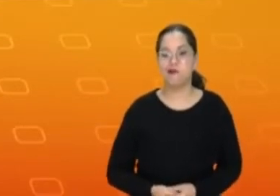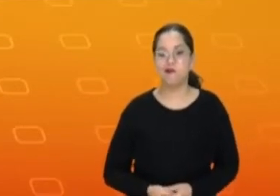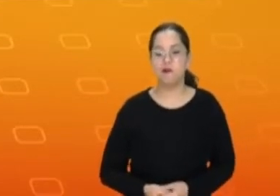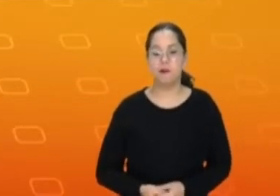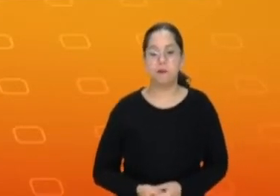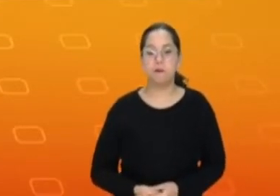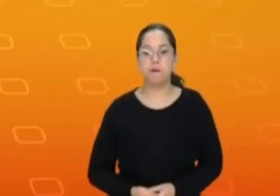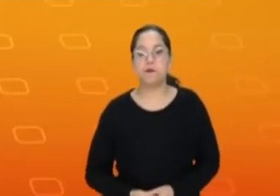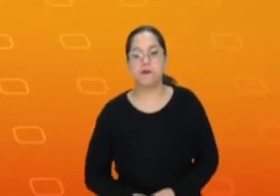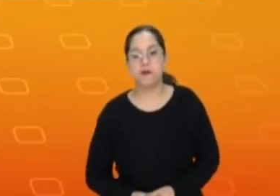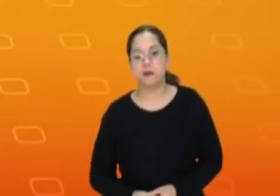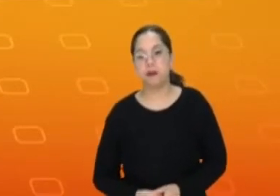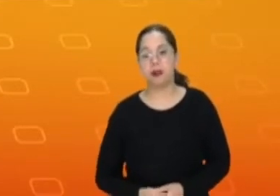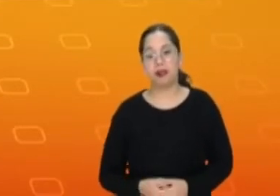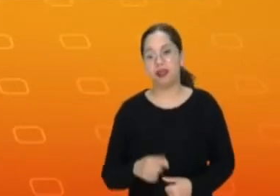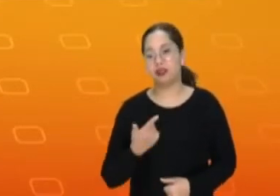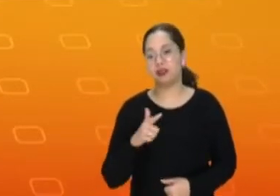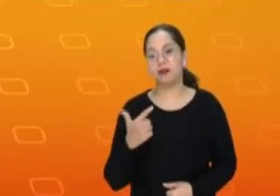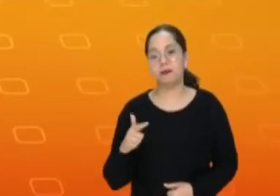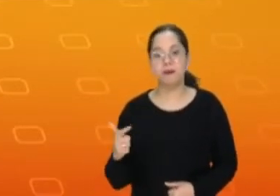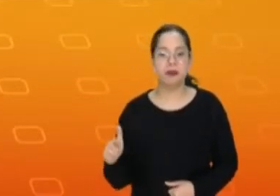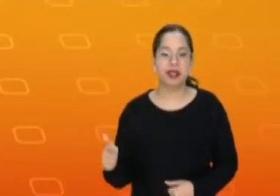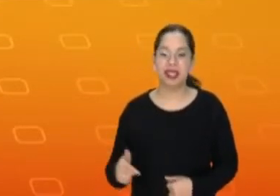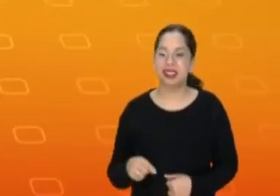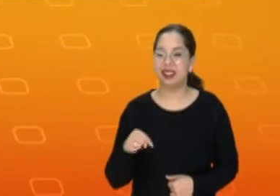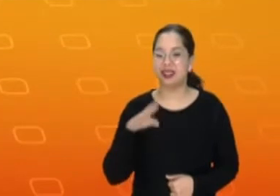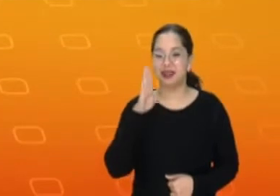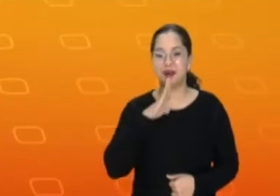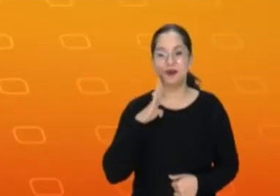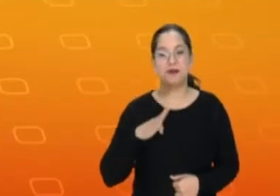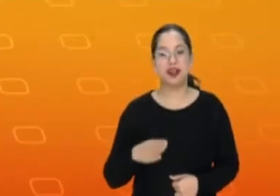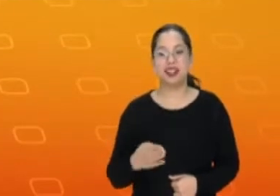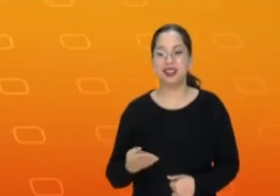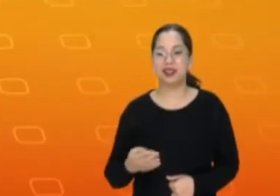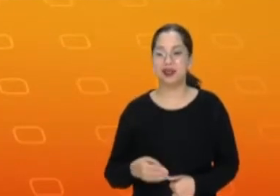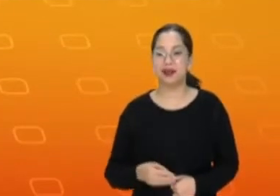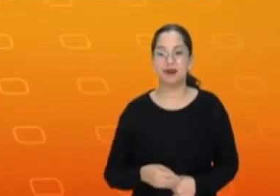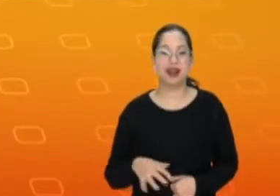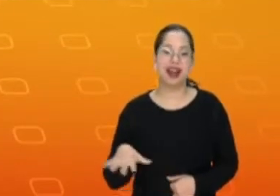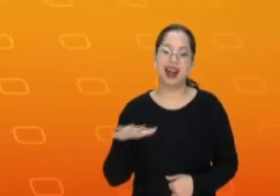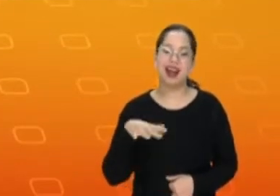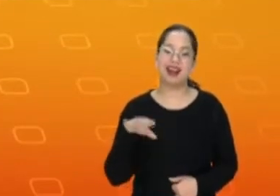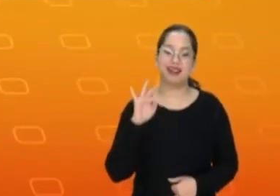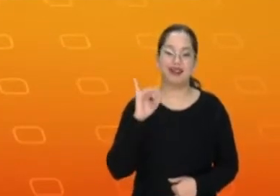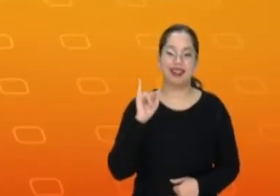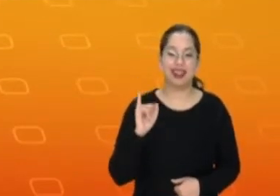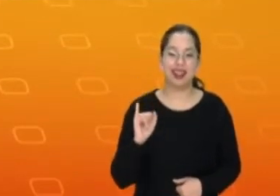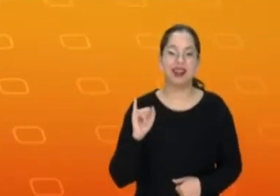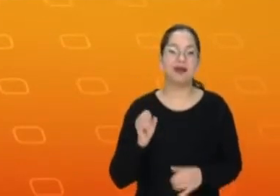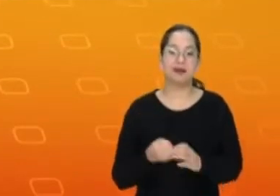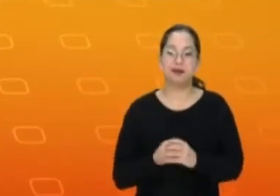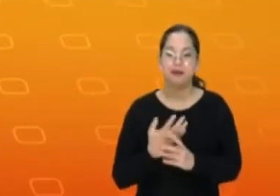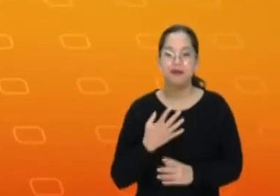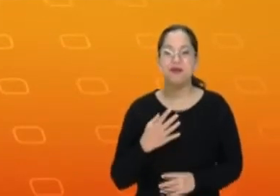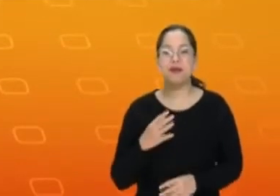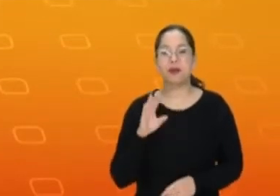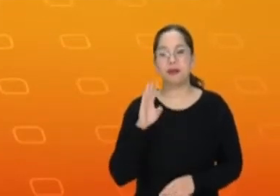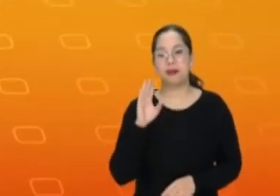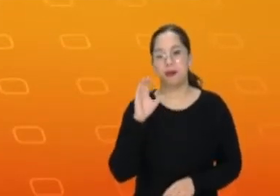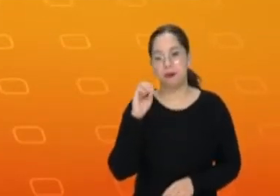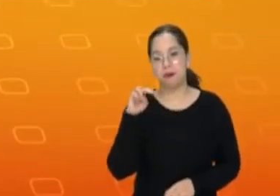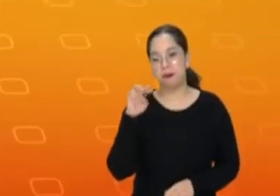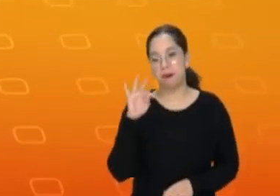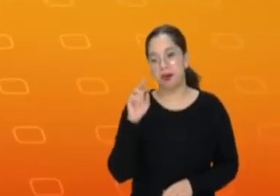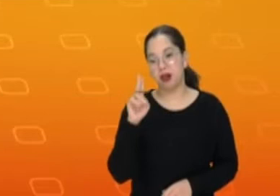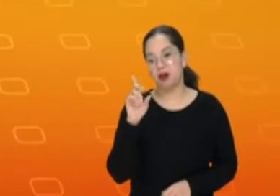não existe hoje no Brasil formação na área de conteúdo para a área de tecnologia. Né? Então, você não tem, assim, eu particularmente, bom, pode ser que eu